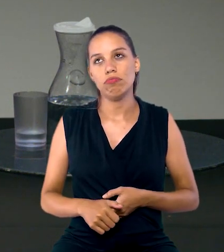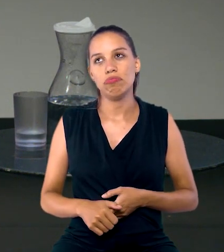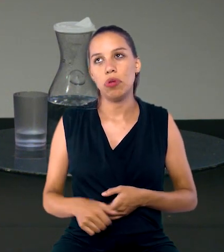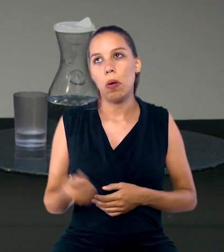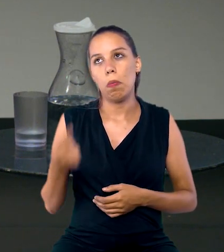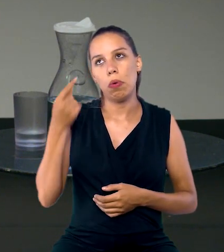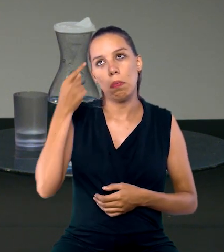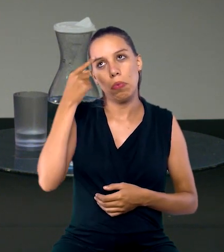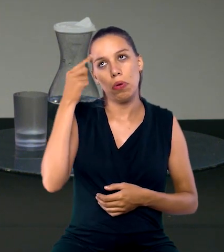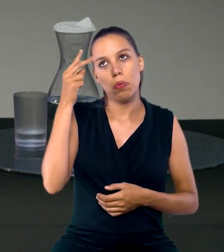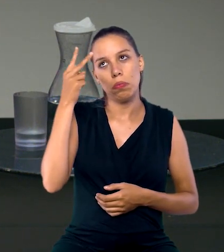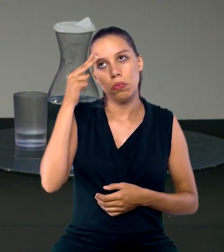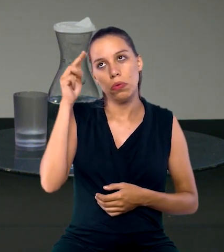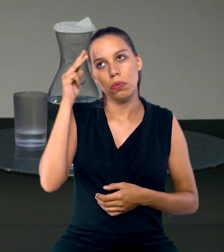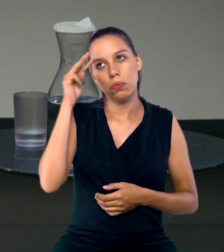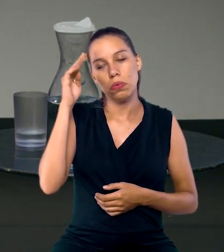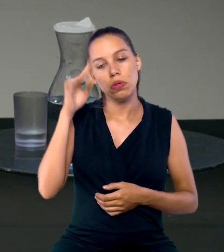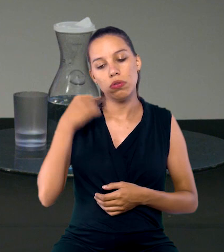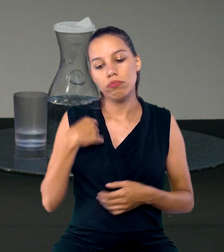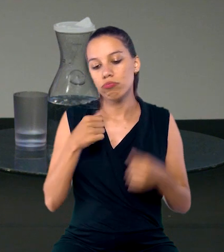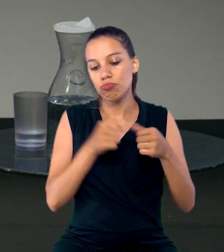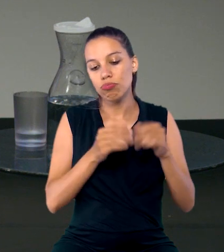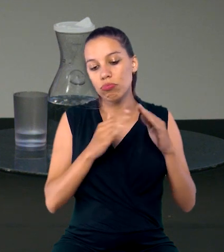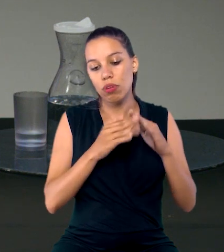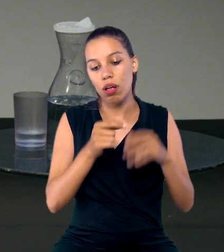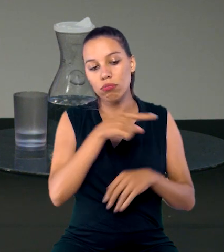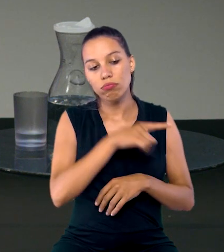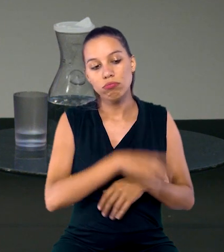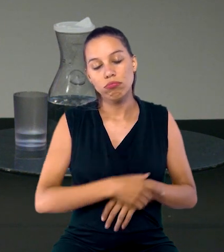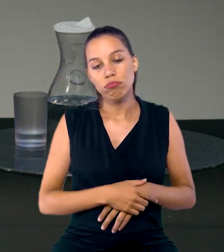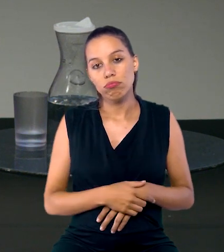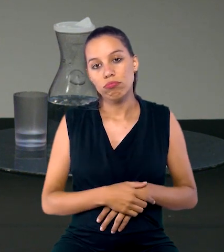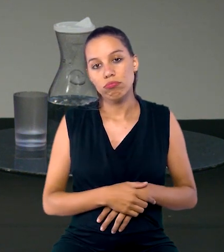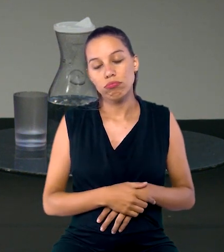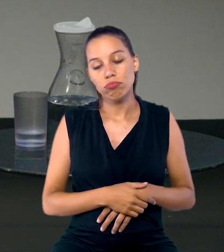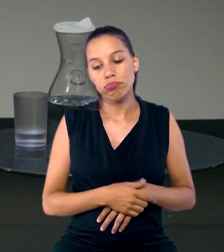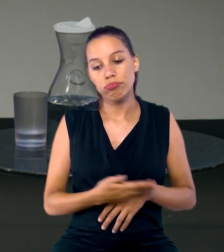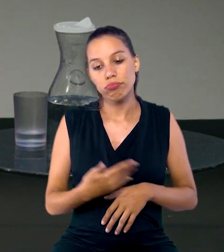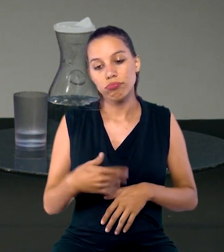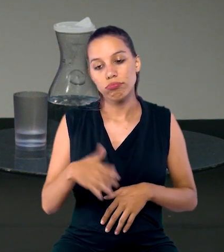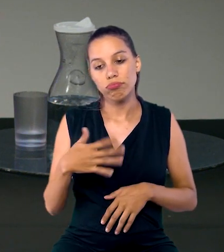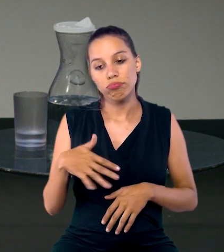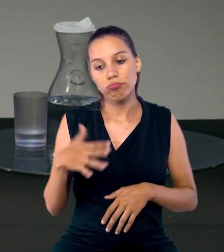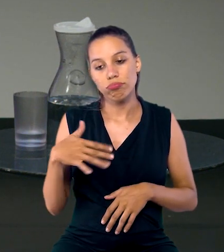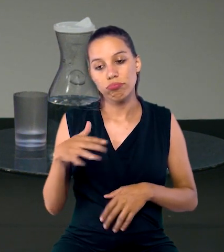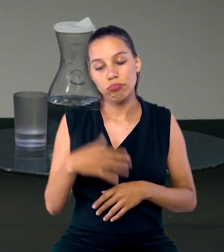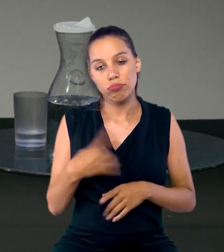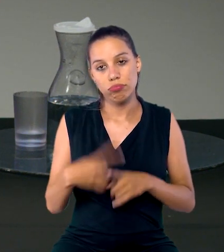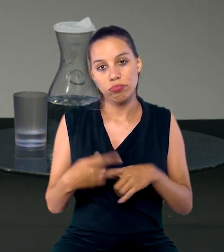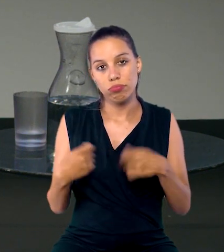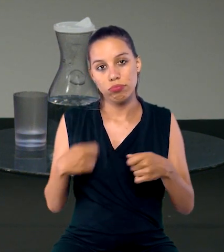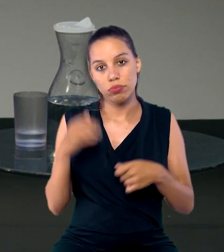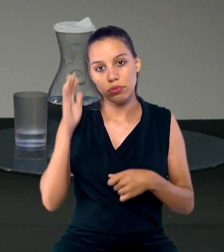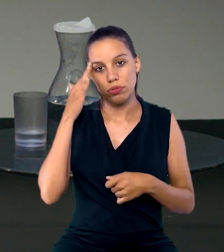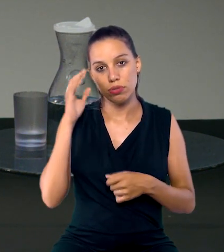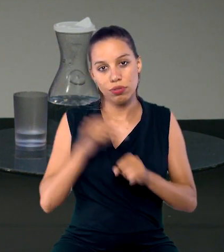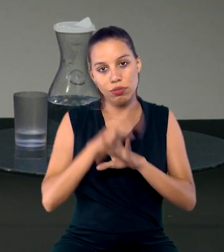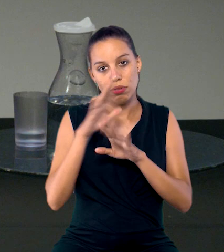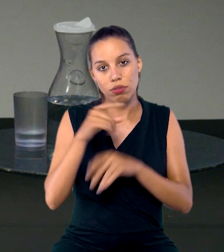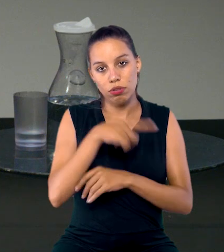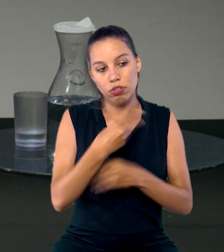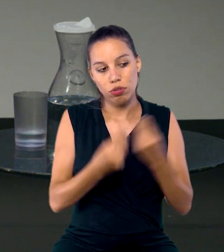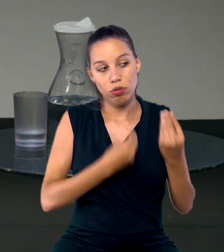E nos primeiros dias eu fico completamente quieta, só deixando me levarem, porque eu preciso entender o